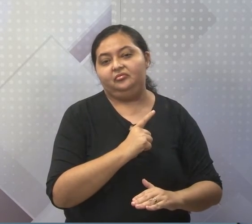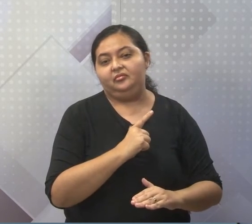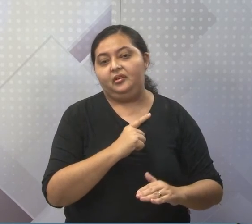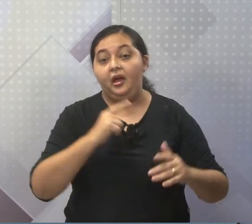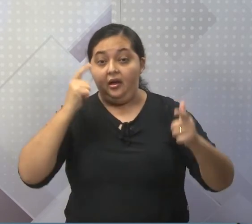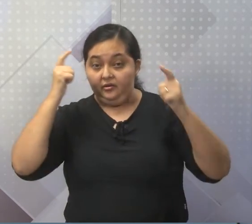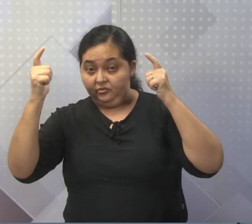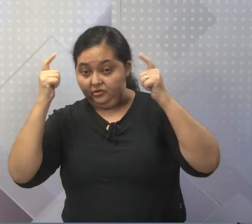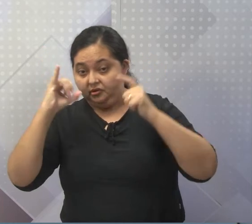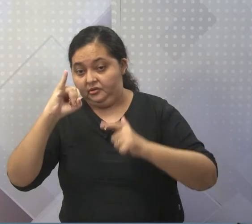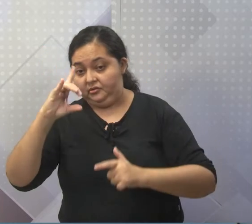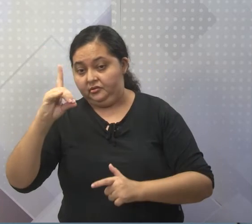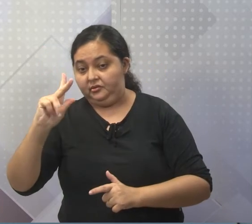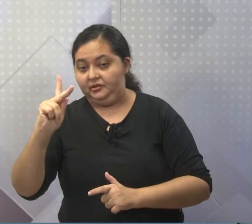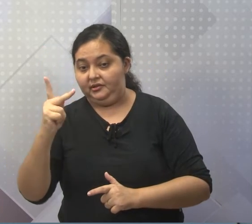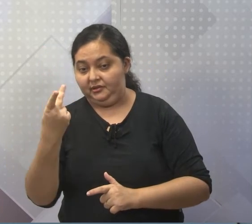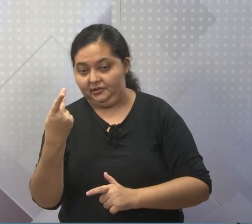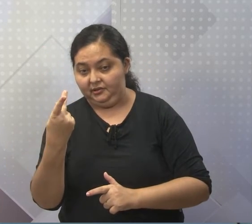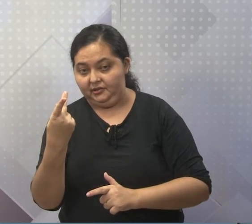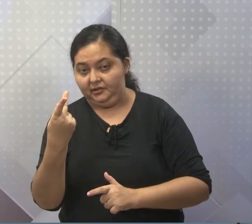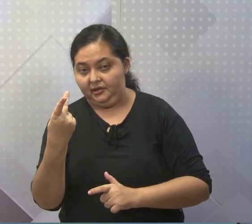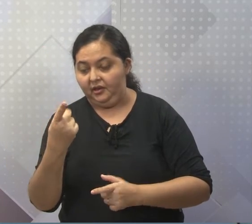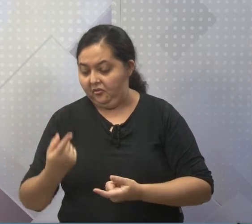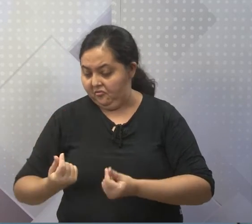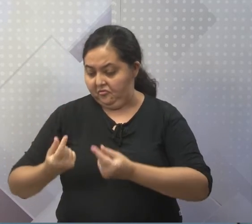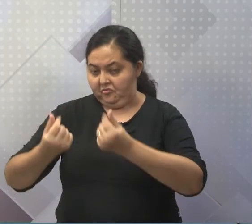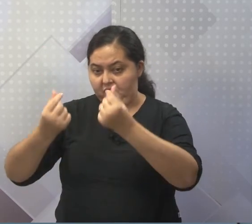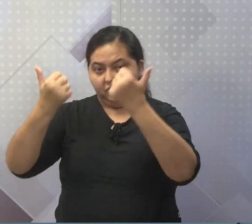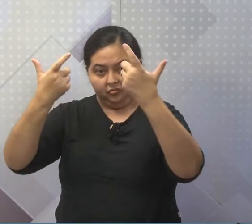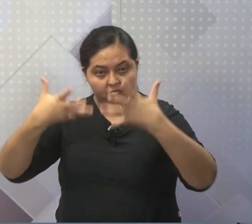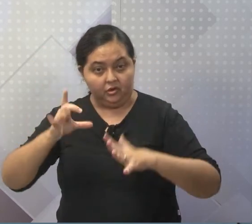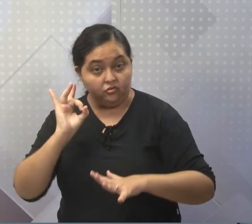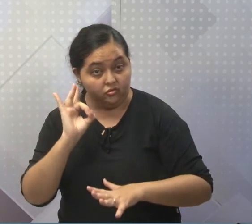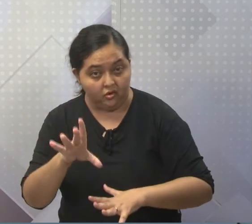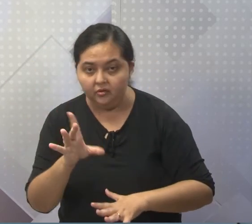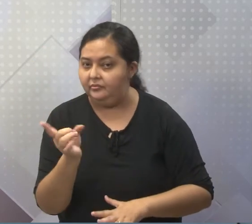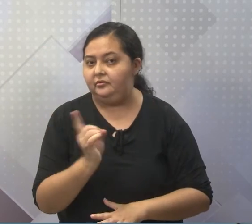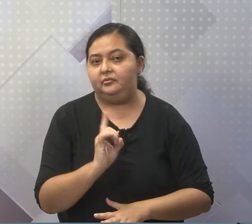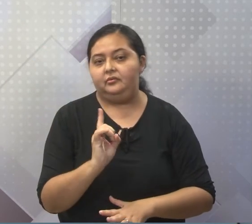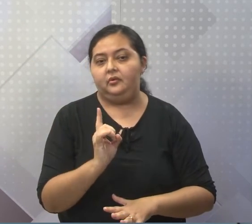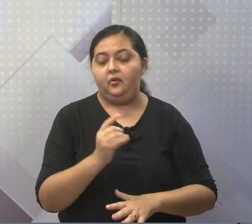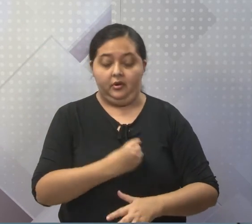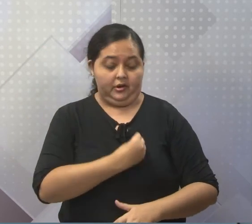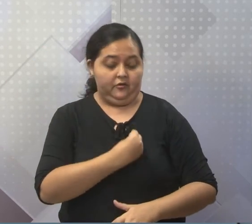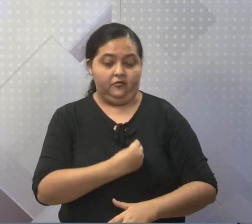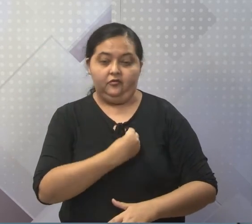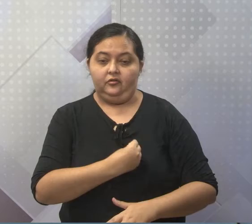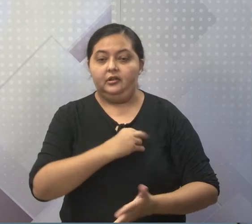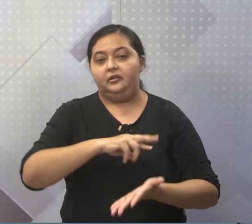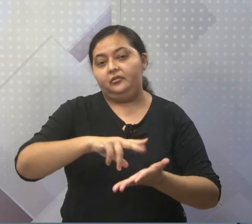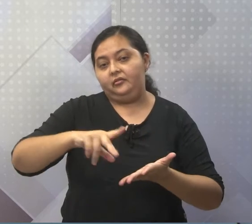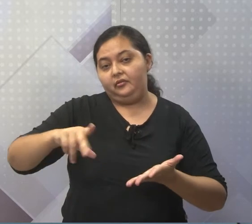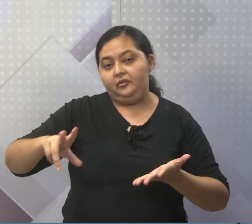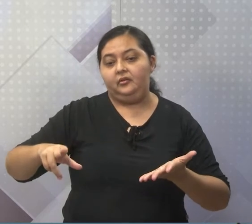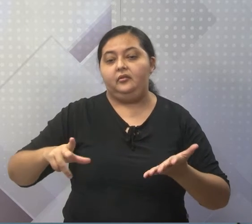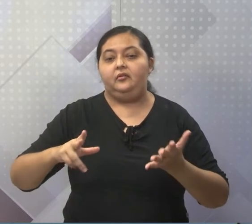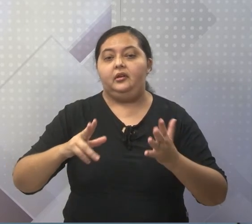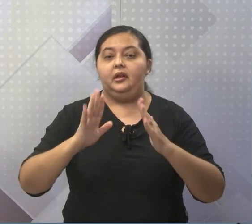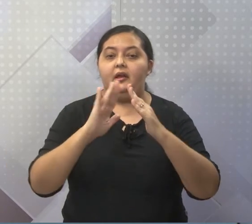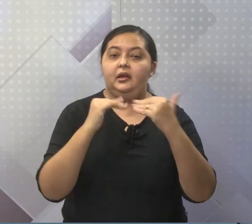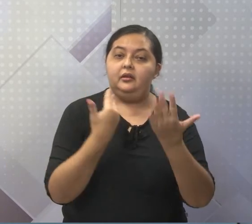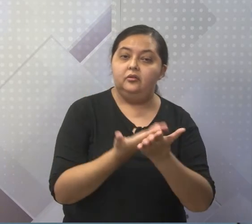Chile tem o IDH porque o IDH não vai falar só da economia vai falar no geral da qualidade de vida fala da escolaridade